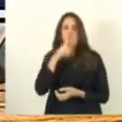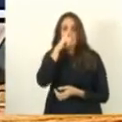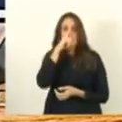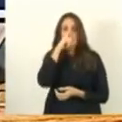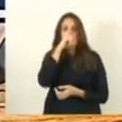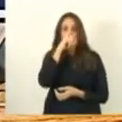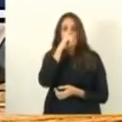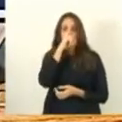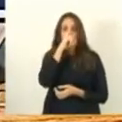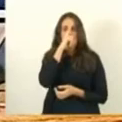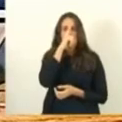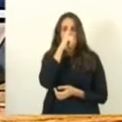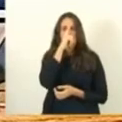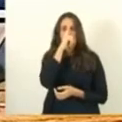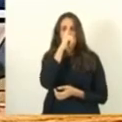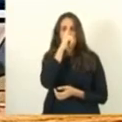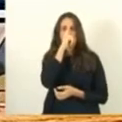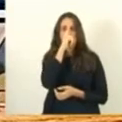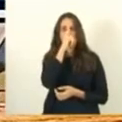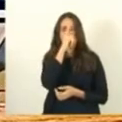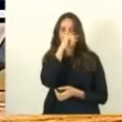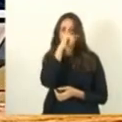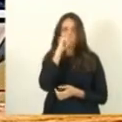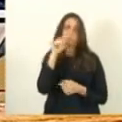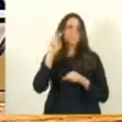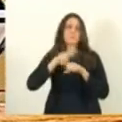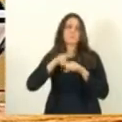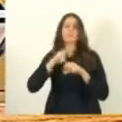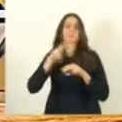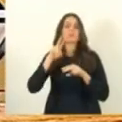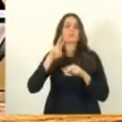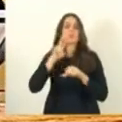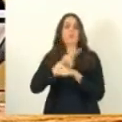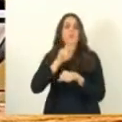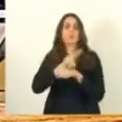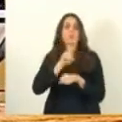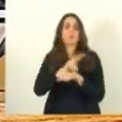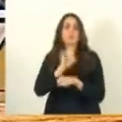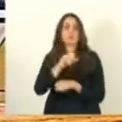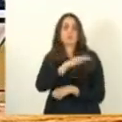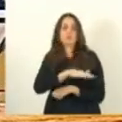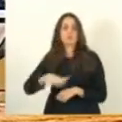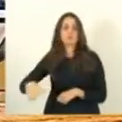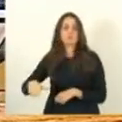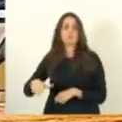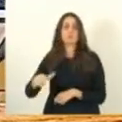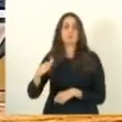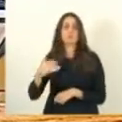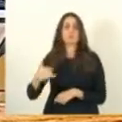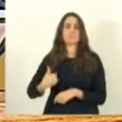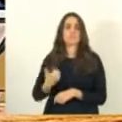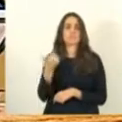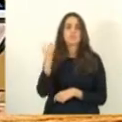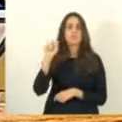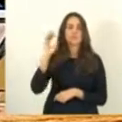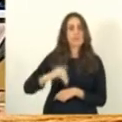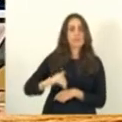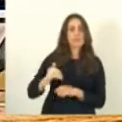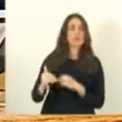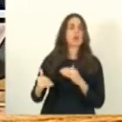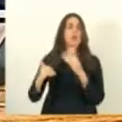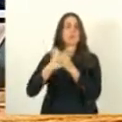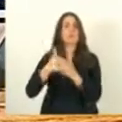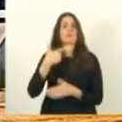em risco, protegendo não só aqueles menores e maiores que podem estar ali até os 21